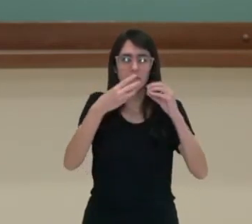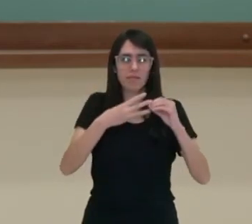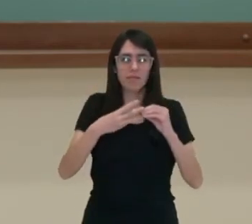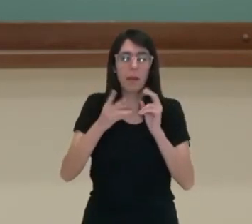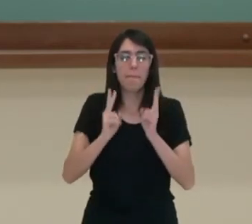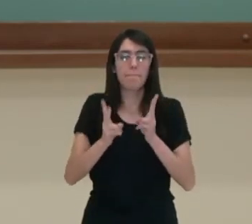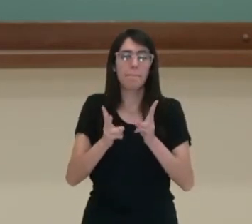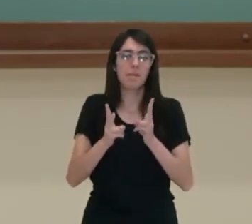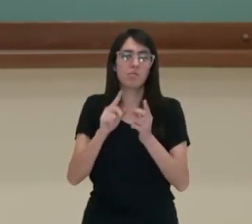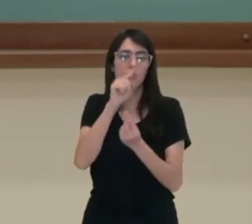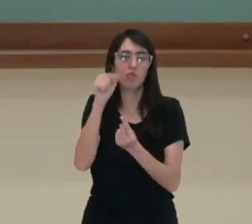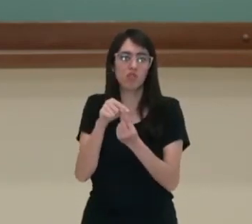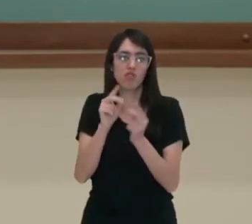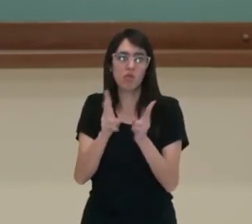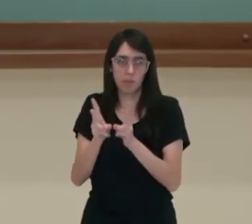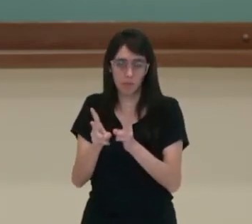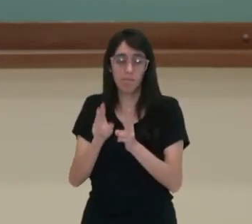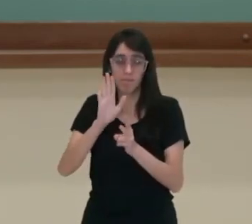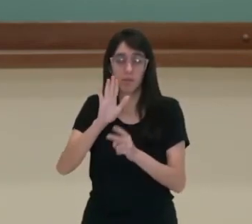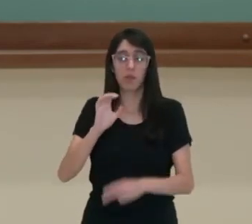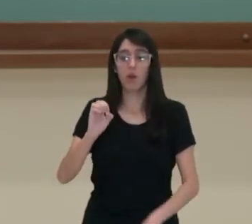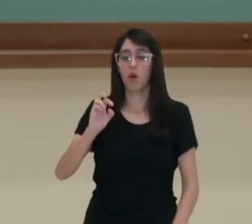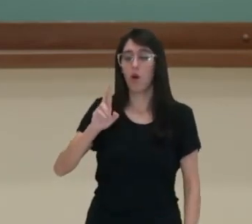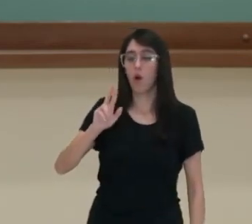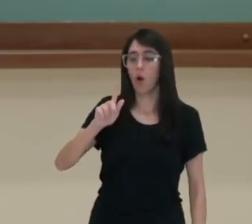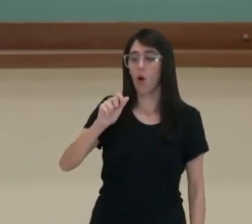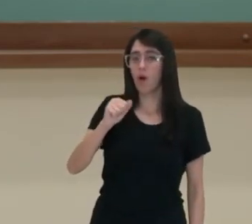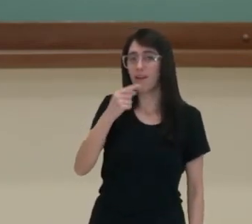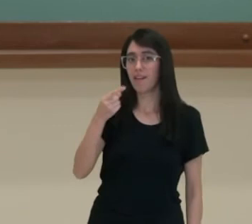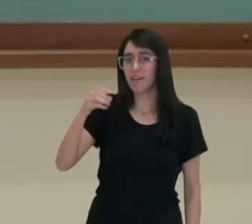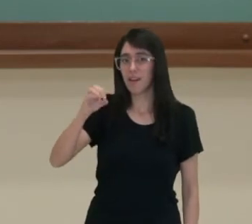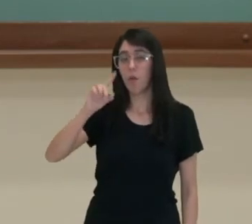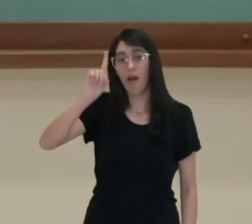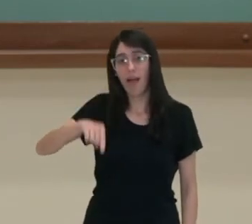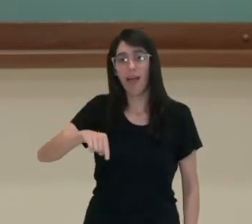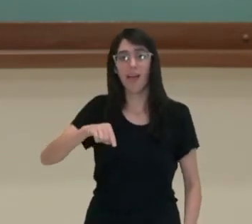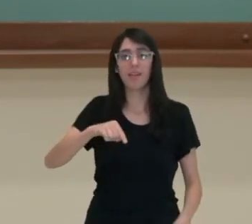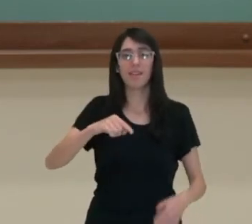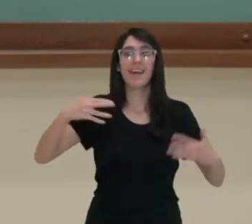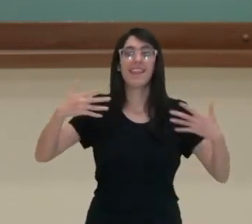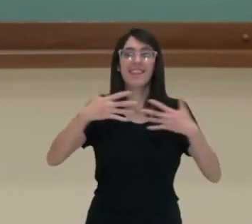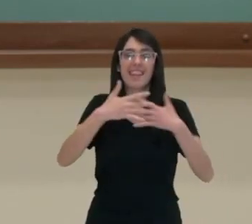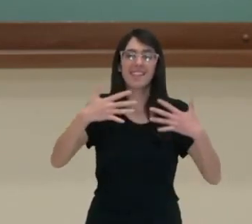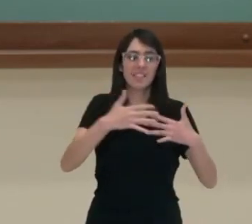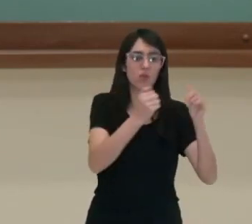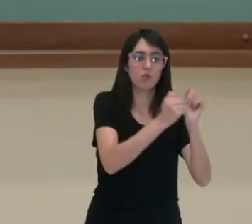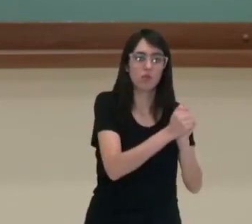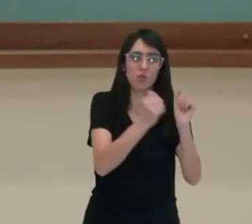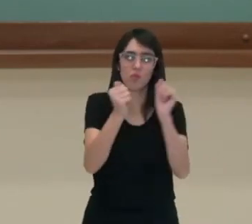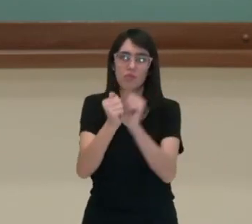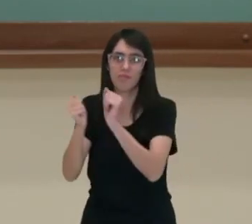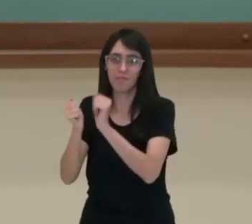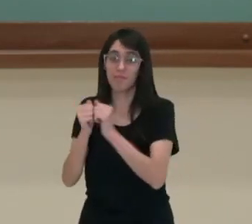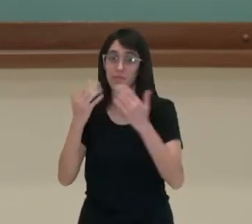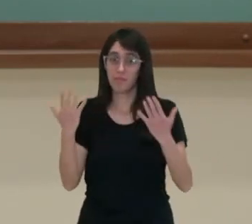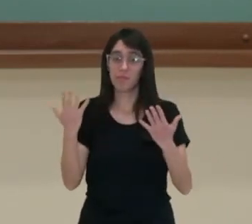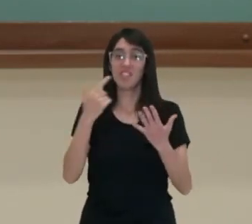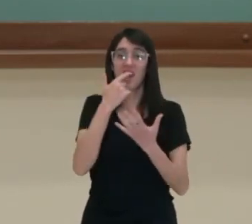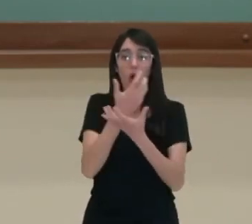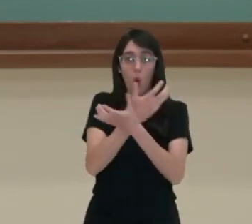mesma função. Um órgão é um conjunto de tecidos. Então, num osso, nós